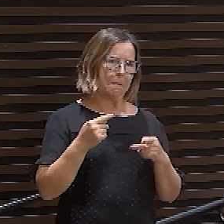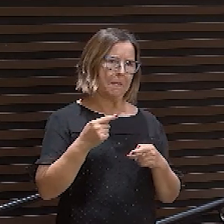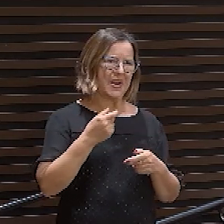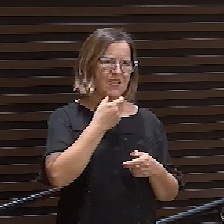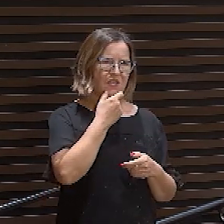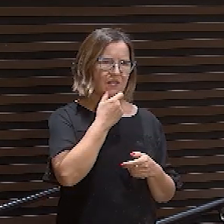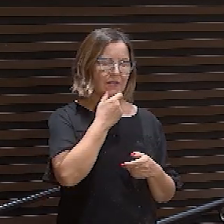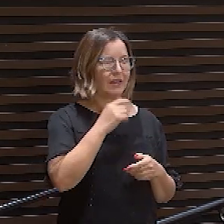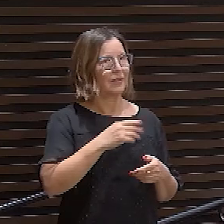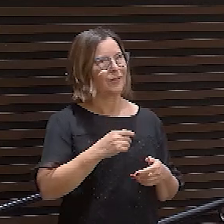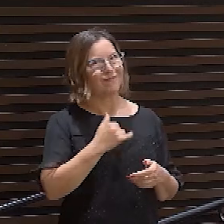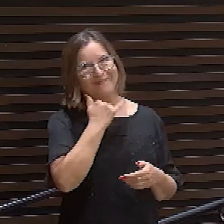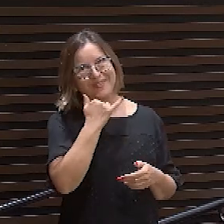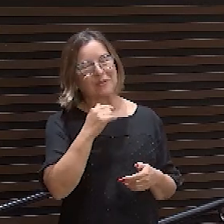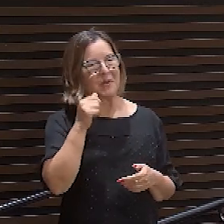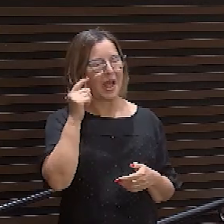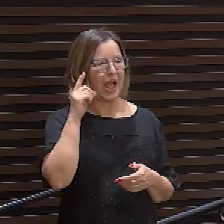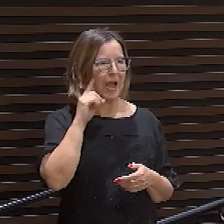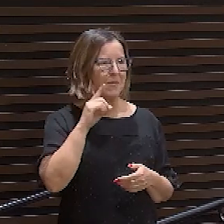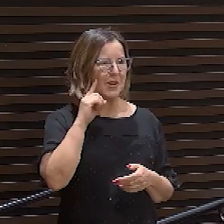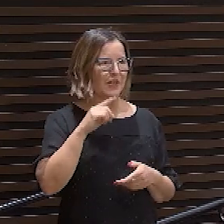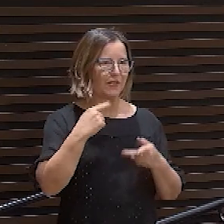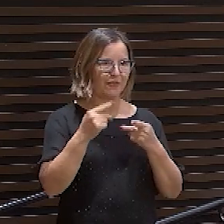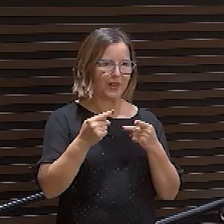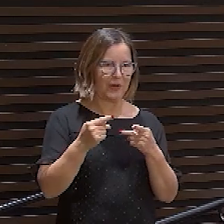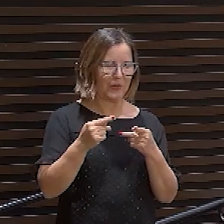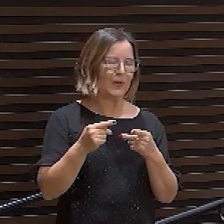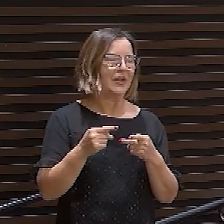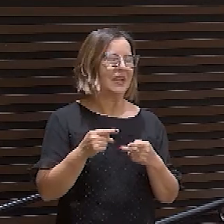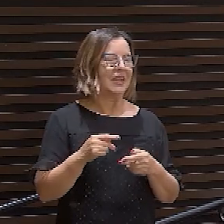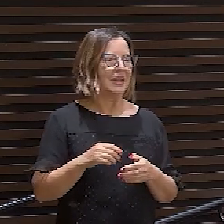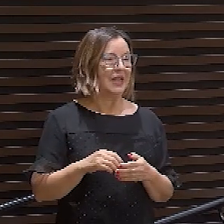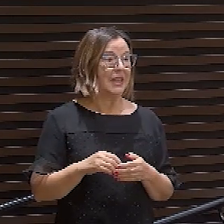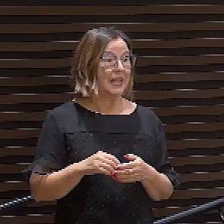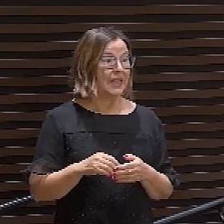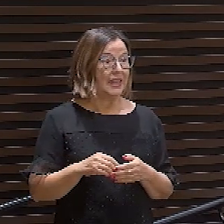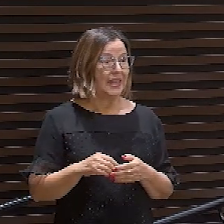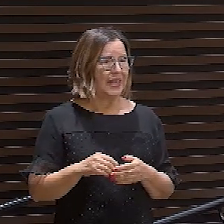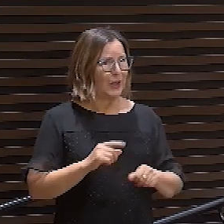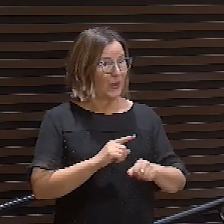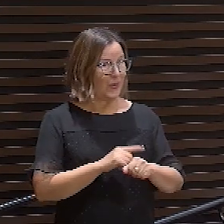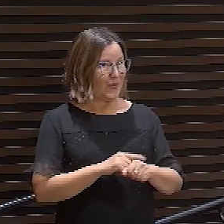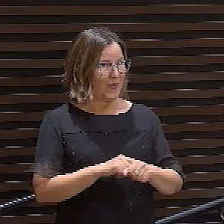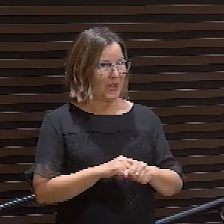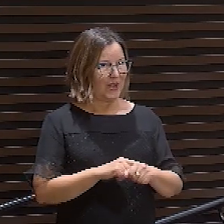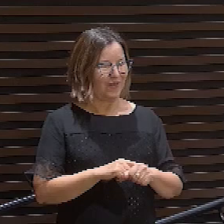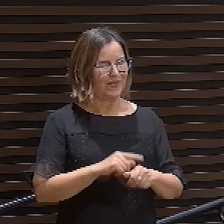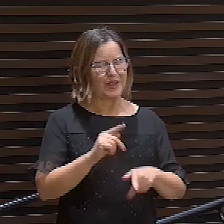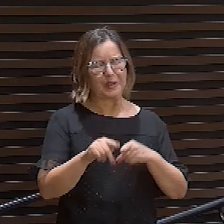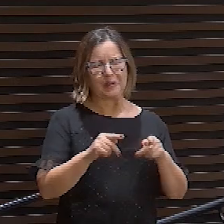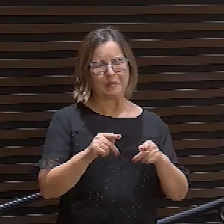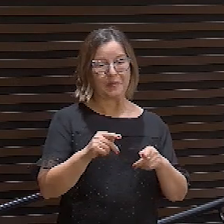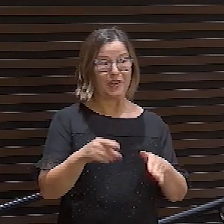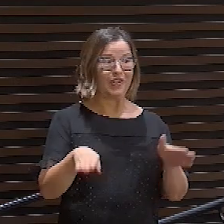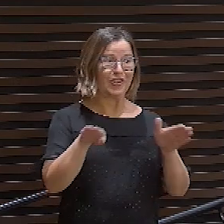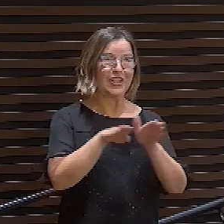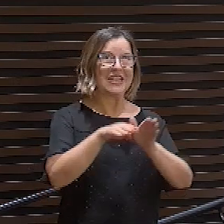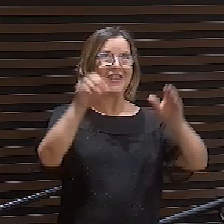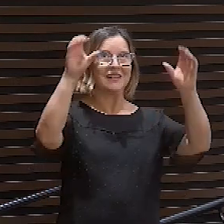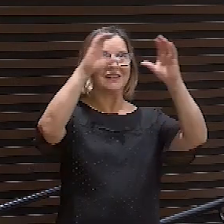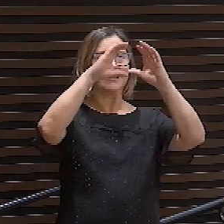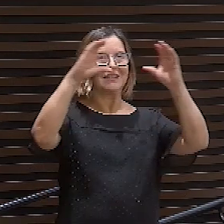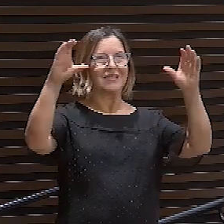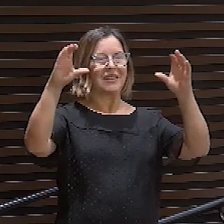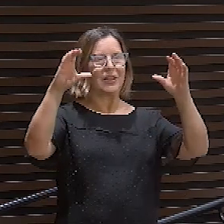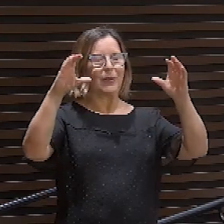bate-papo, e ele até colocou numa posição boa lá no céu, E disse, e as pessoas vão dizer,